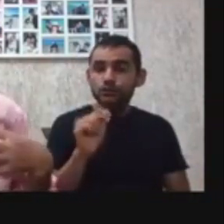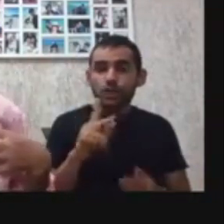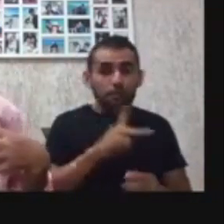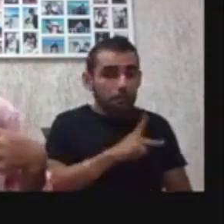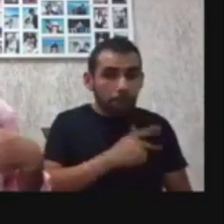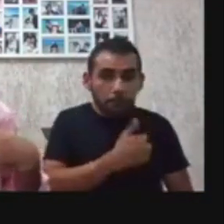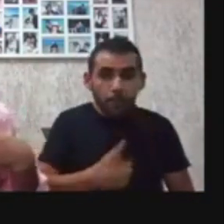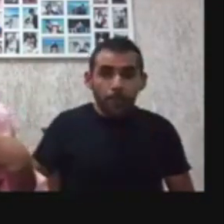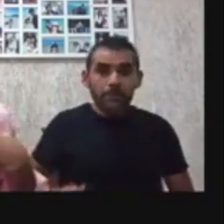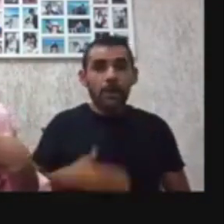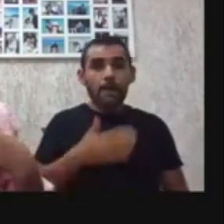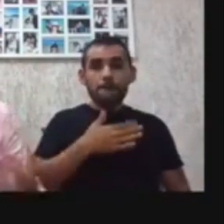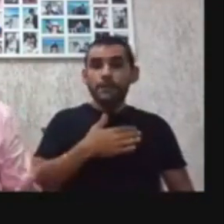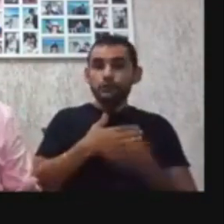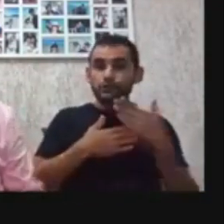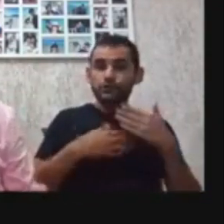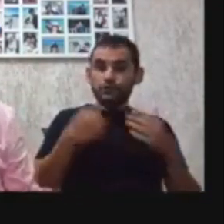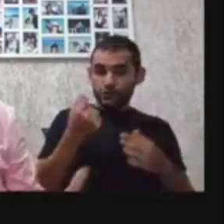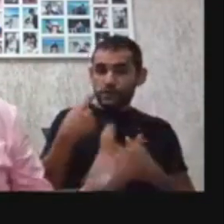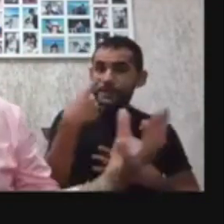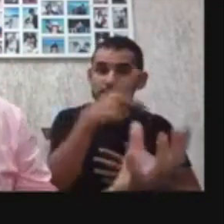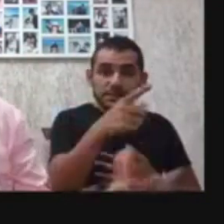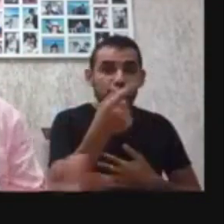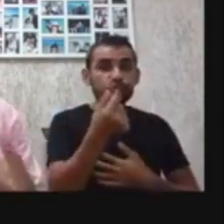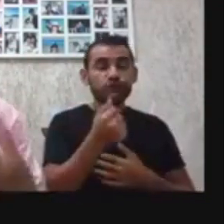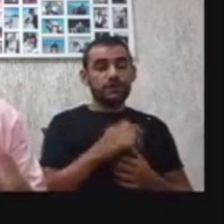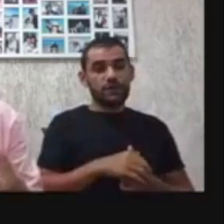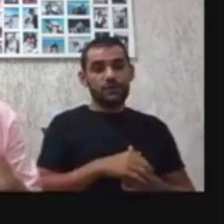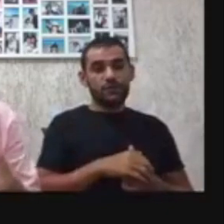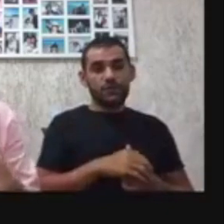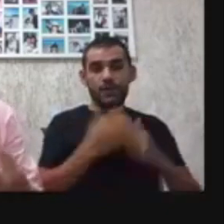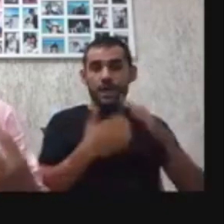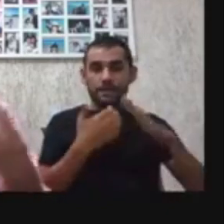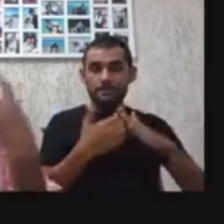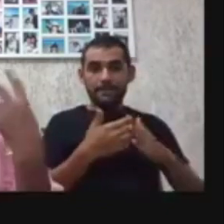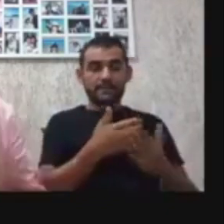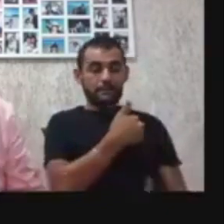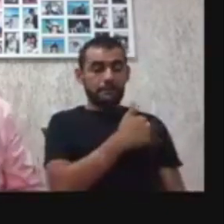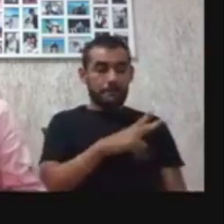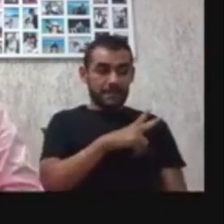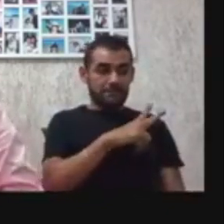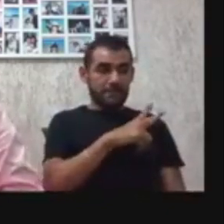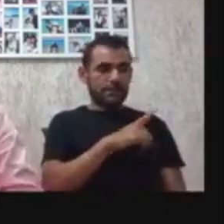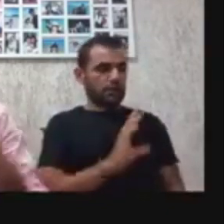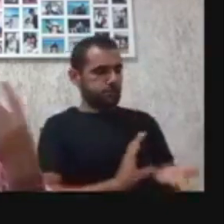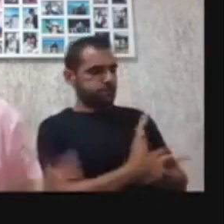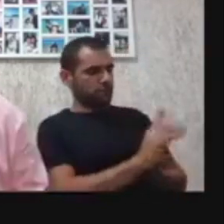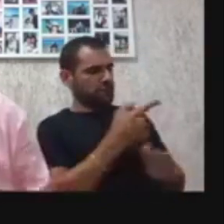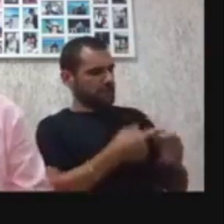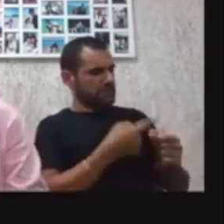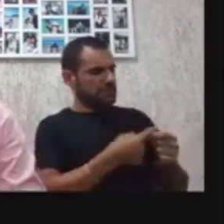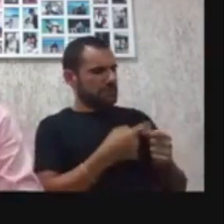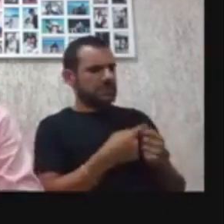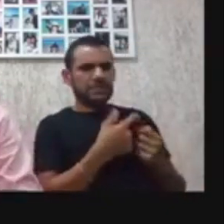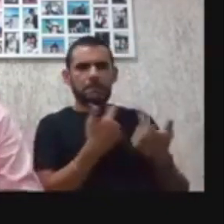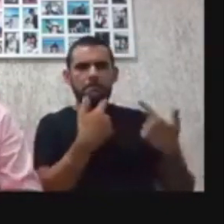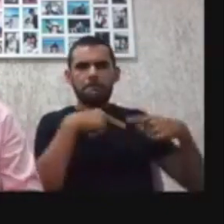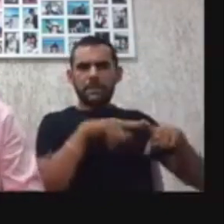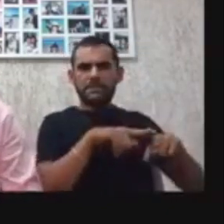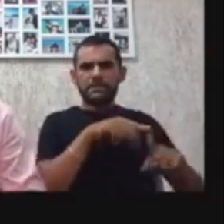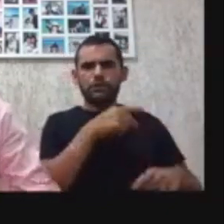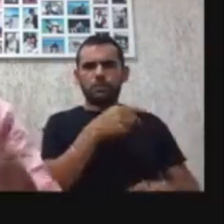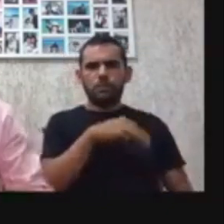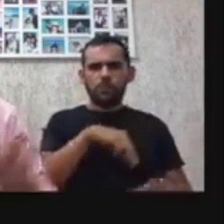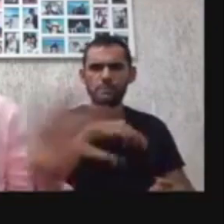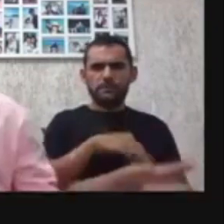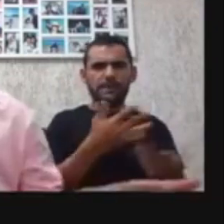meu dinheiro, é o seu dinheiro, Adriano. Aí o que acontece? Essas empresas privadas, elas querem investir na nossa cidade, querem ser parceiras do município,